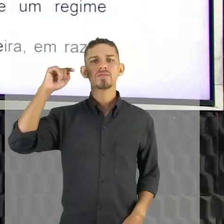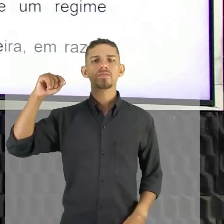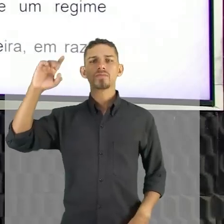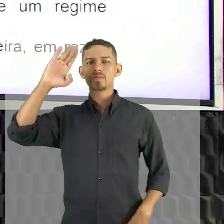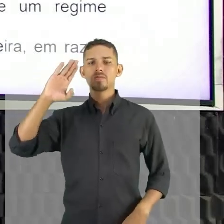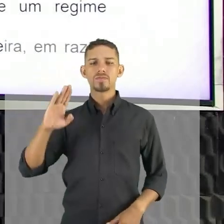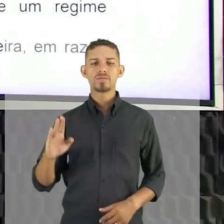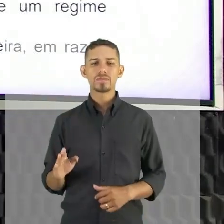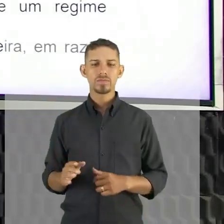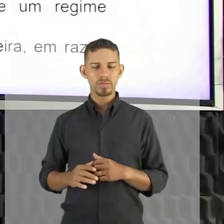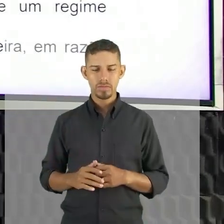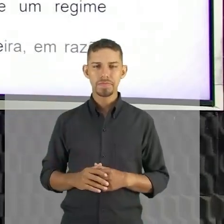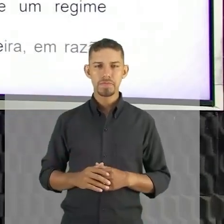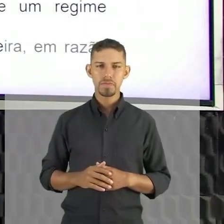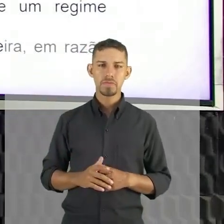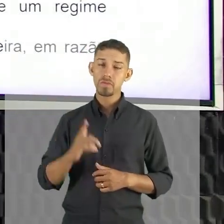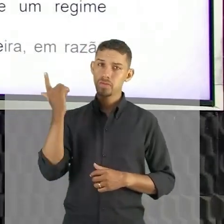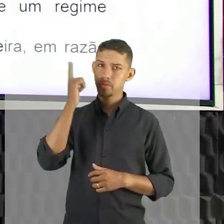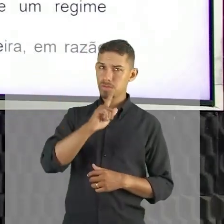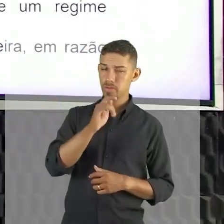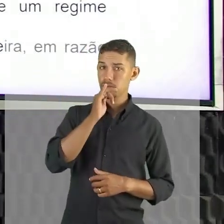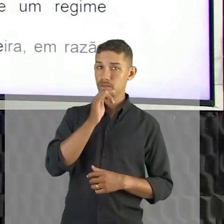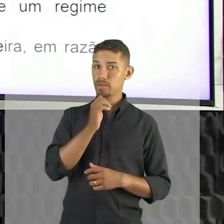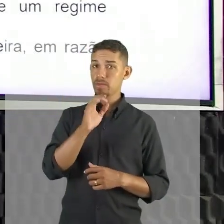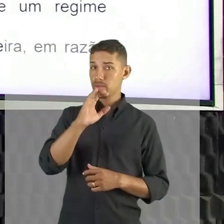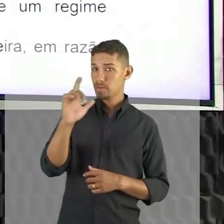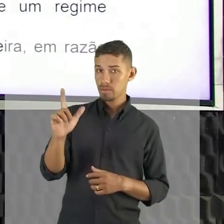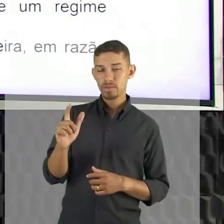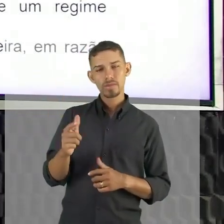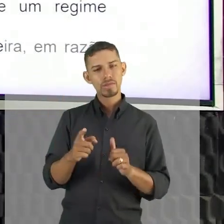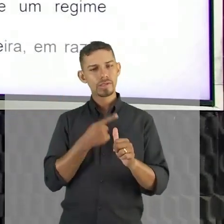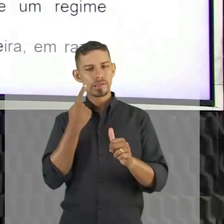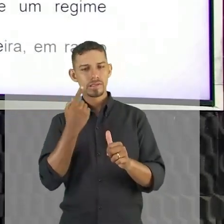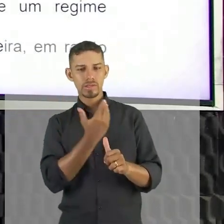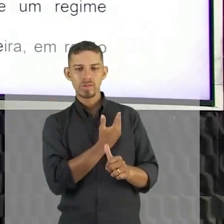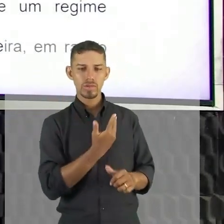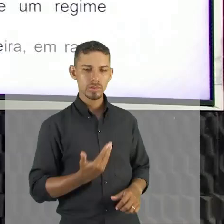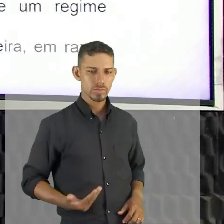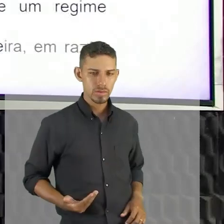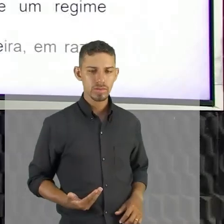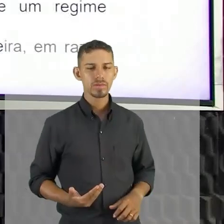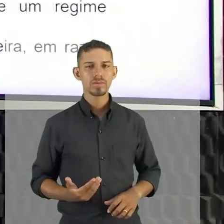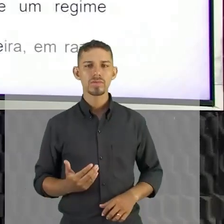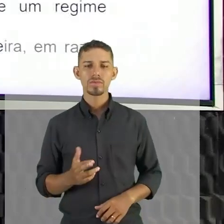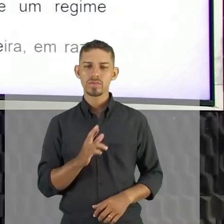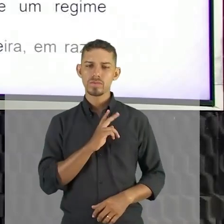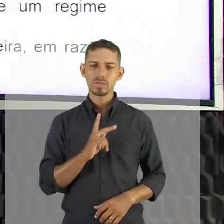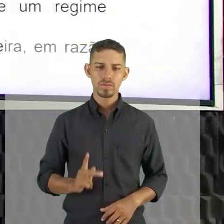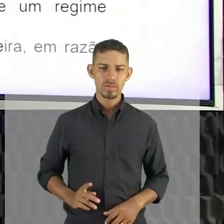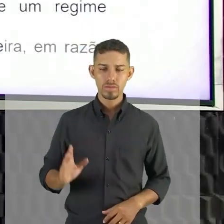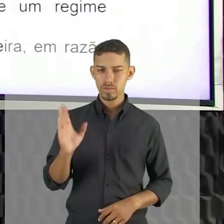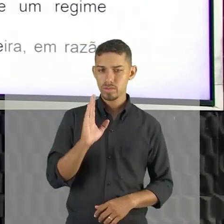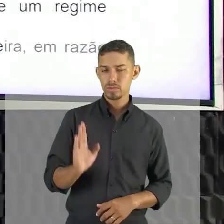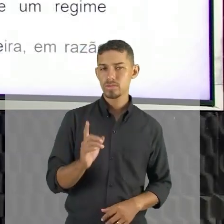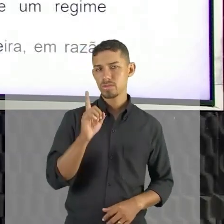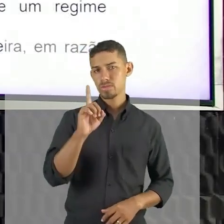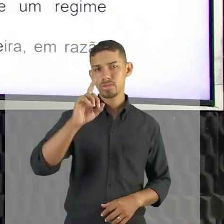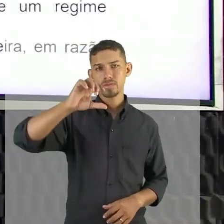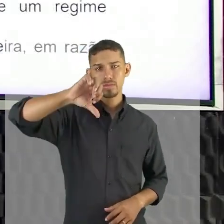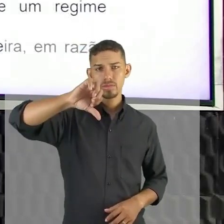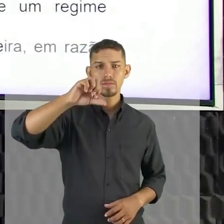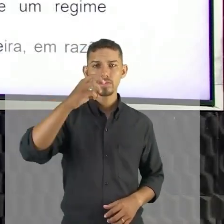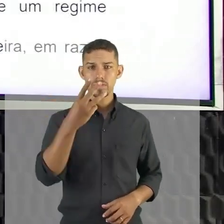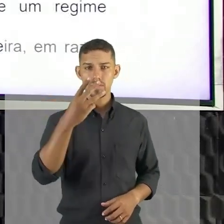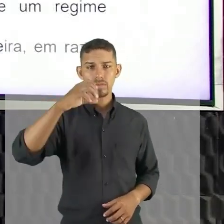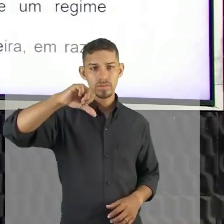do Exército, fazendo ali, claro, né, naqueles primeiros governos republicanos no Brasil, lá em 1939, né,